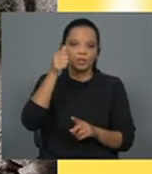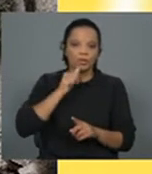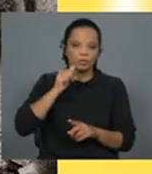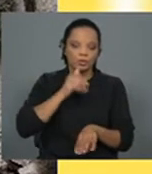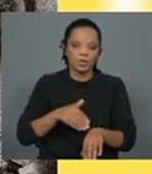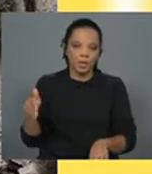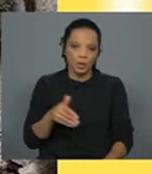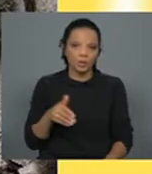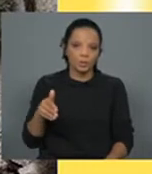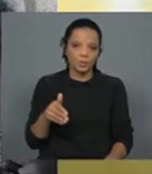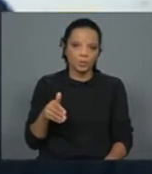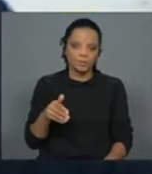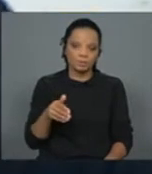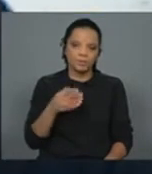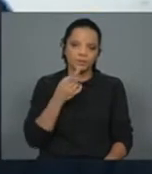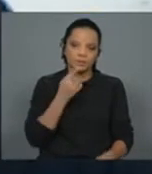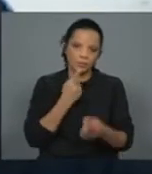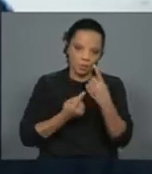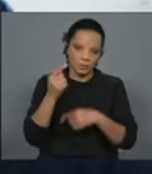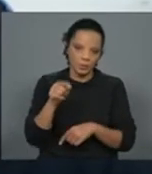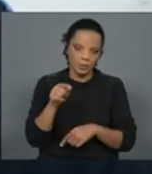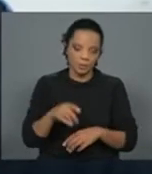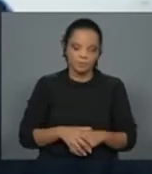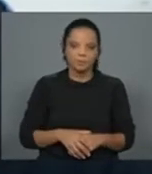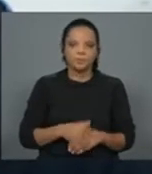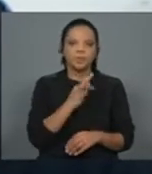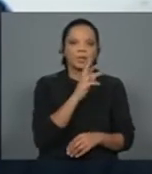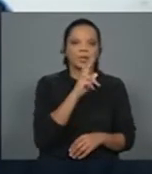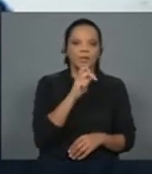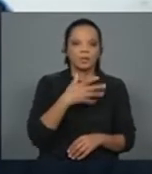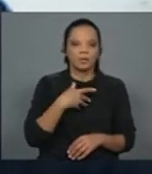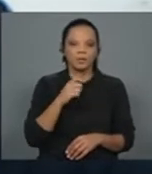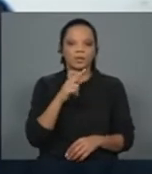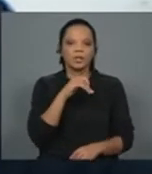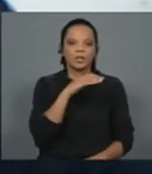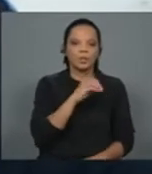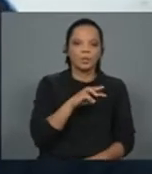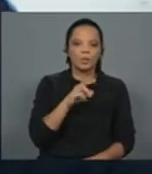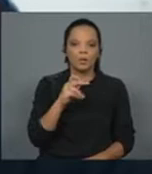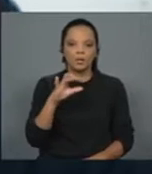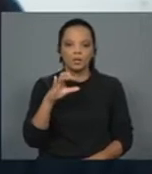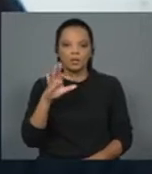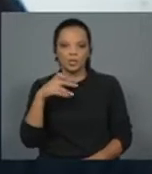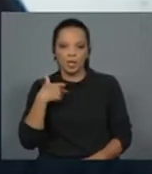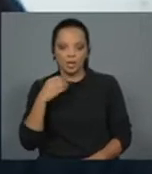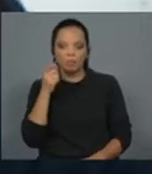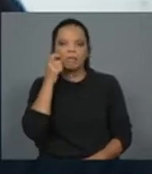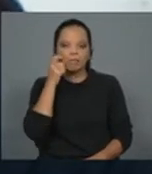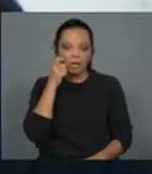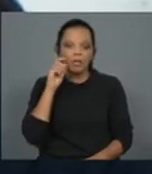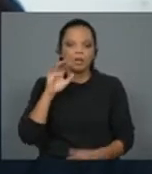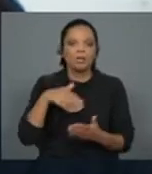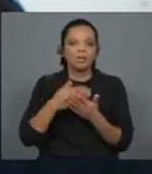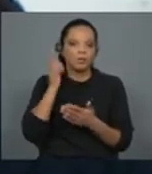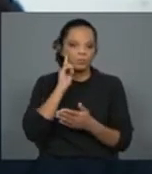altura assim o reclamavam. Frederico Machado, quem foi e que impacto teve, Jorge? Ora